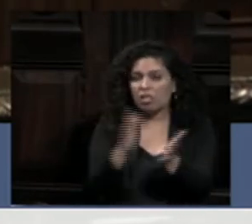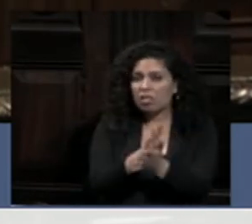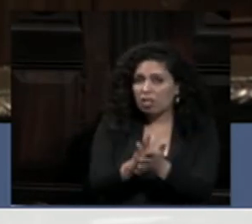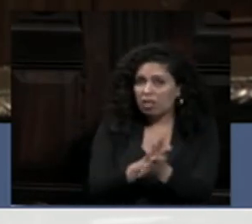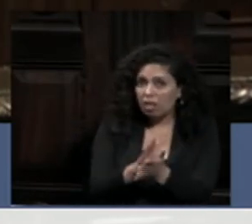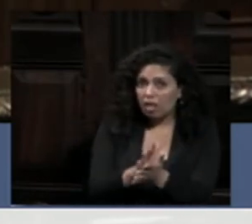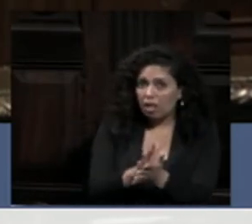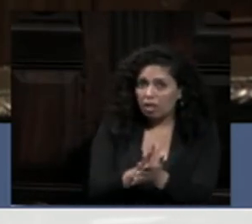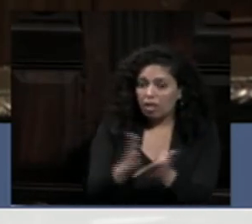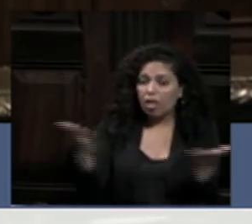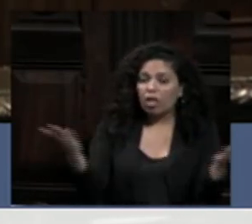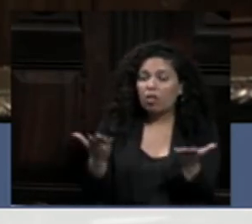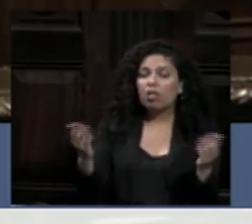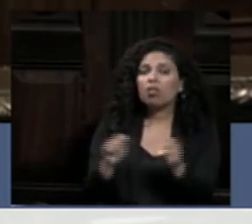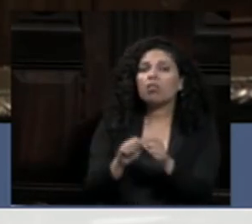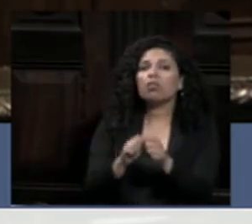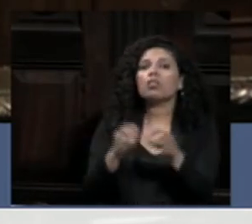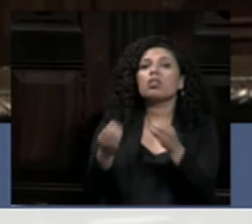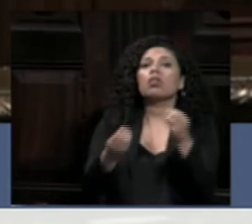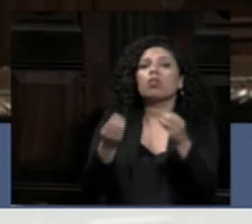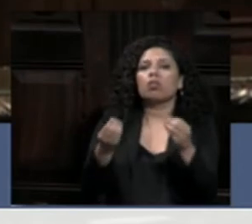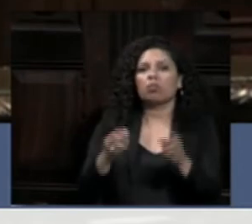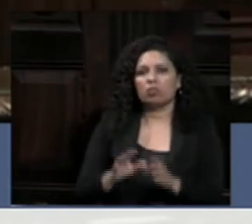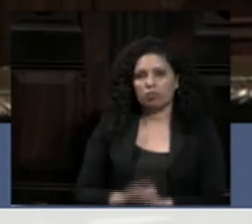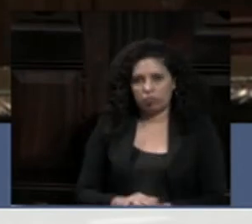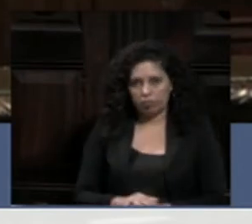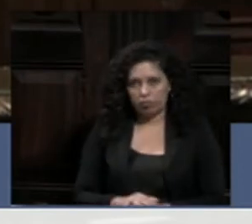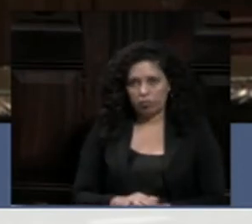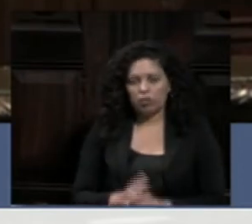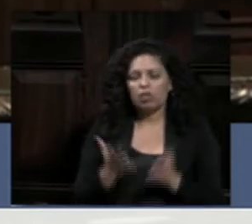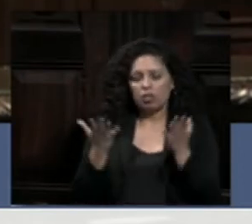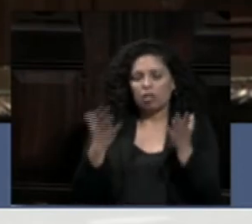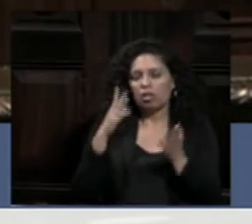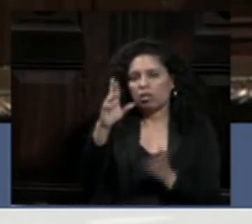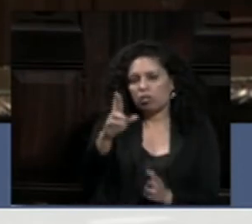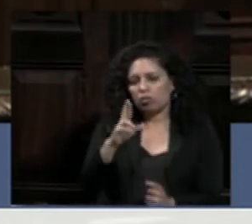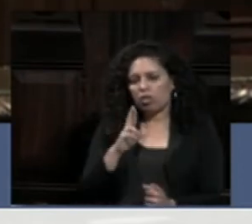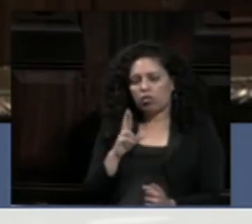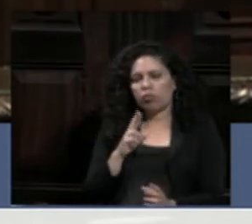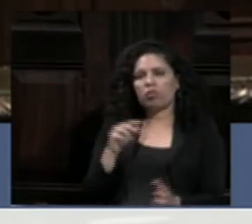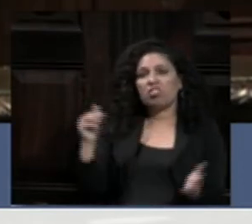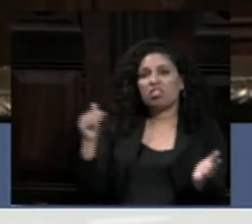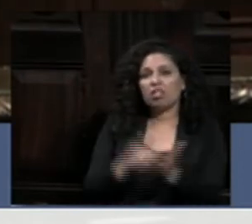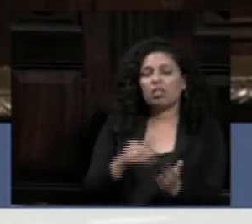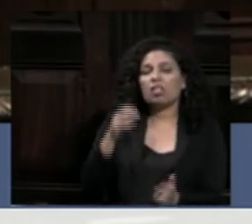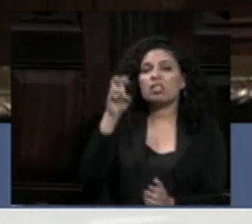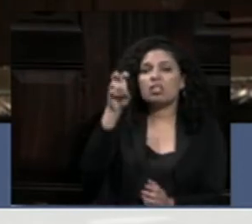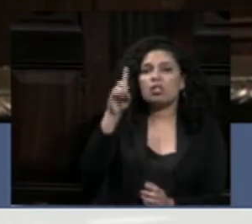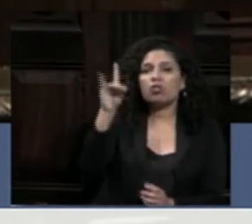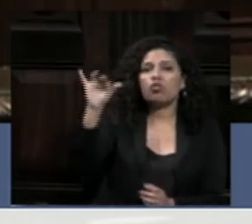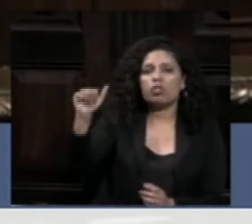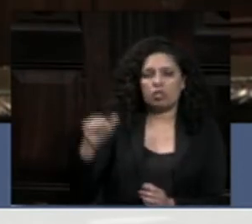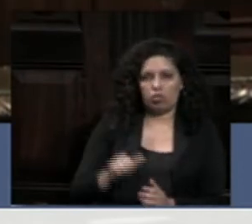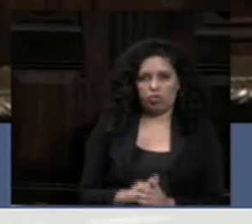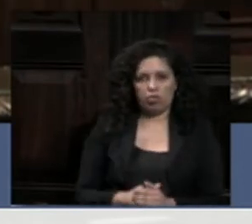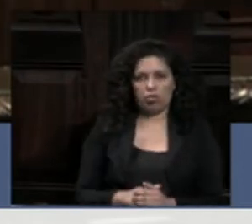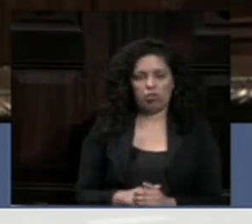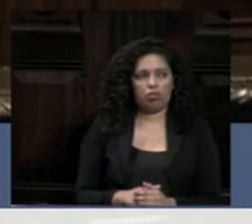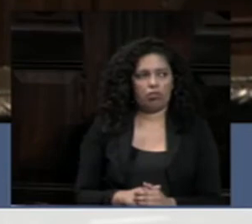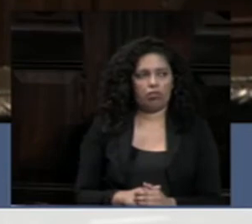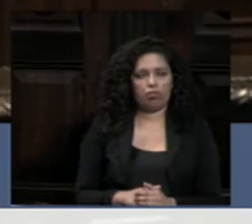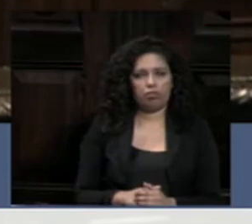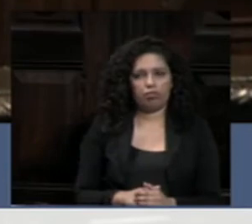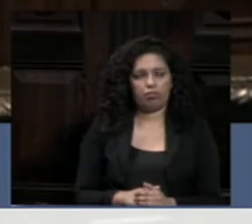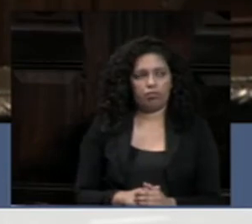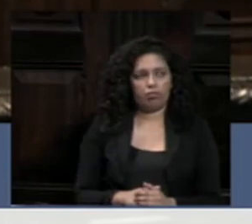Mas me responda num prazo máximo de 5 dias úteis, para que